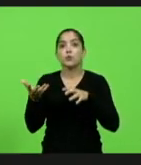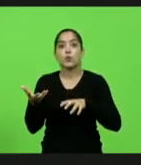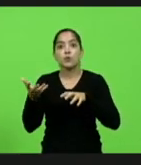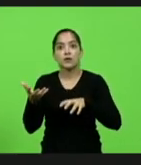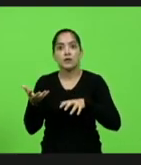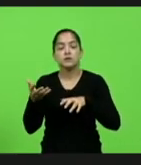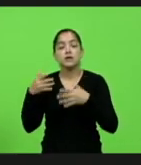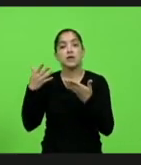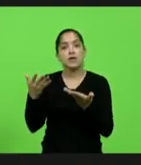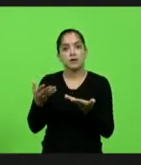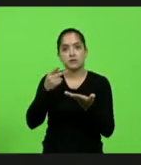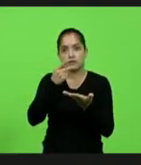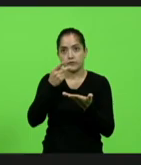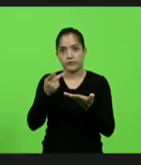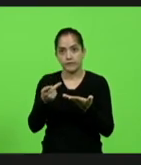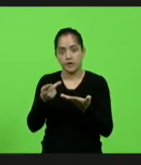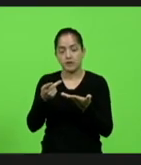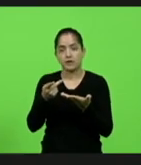então, como